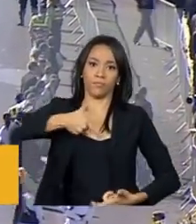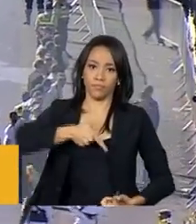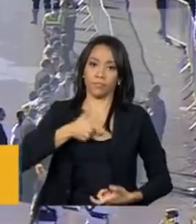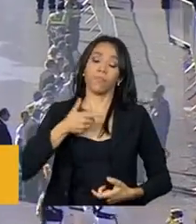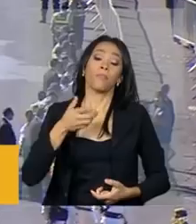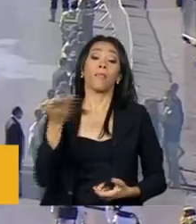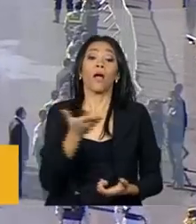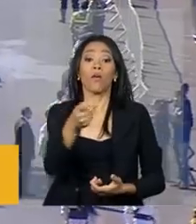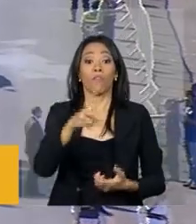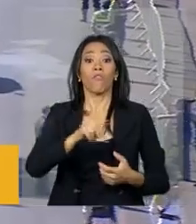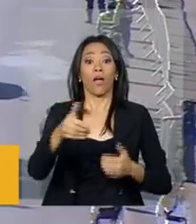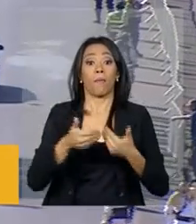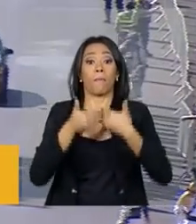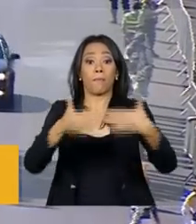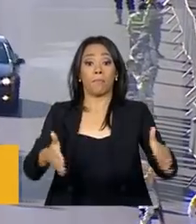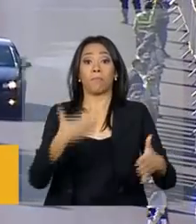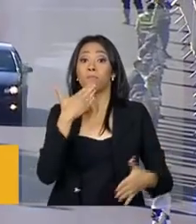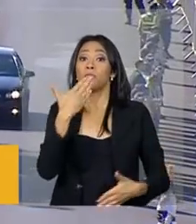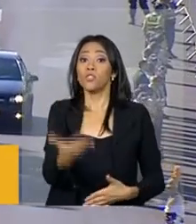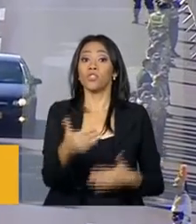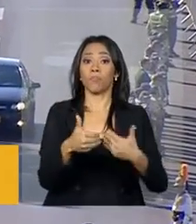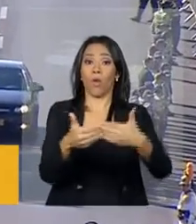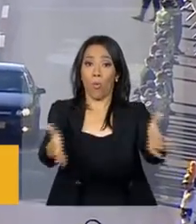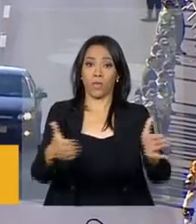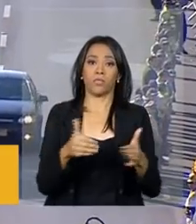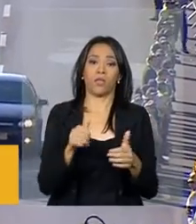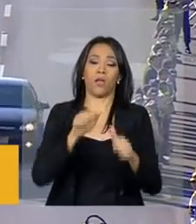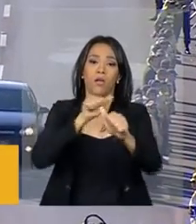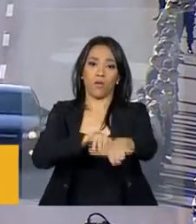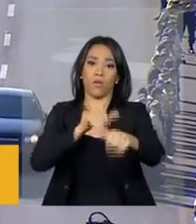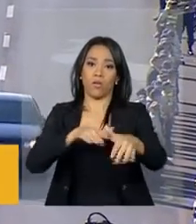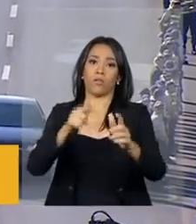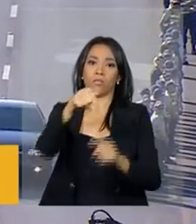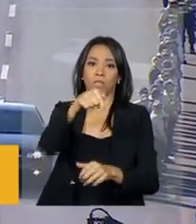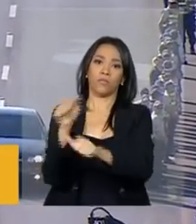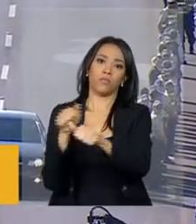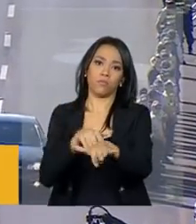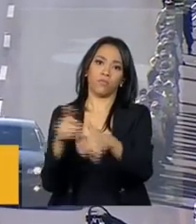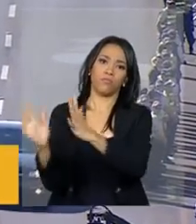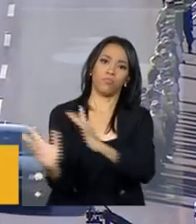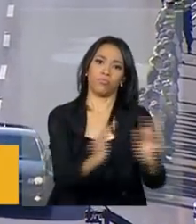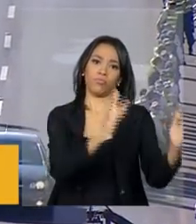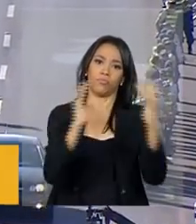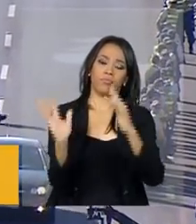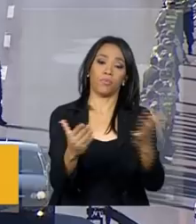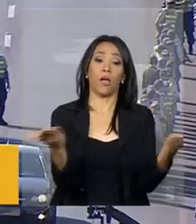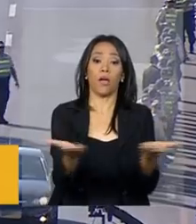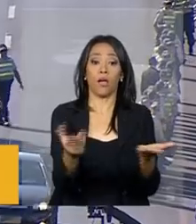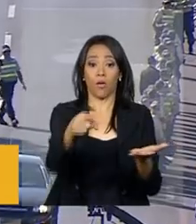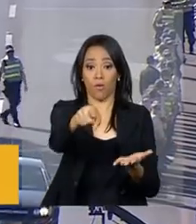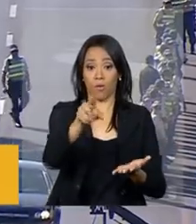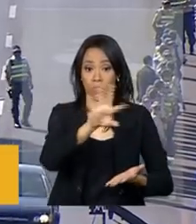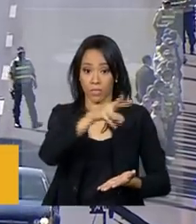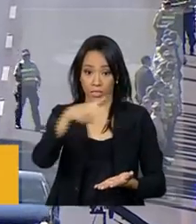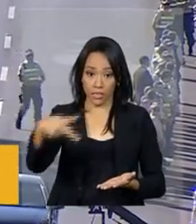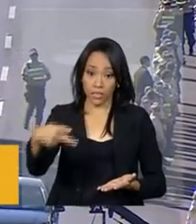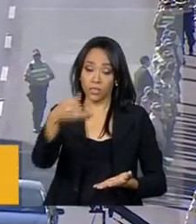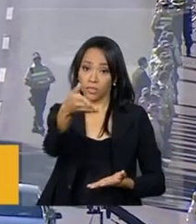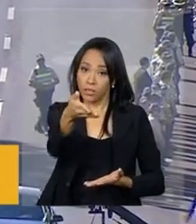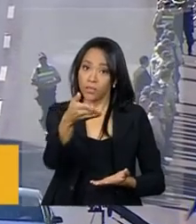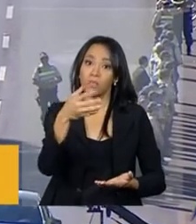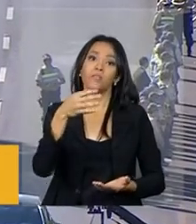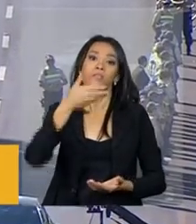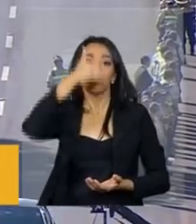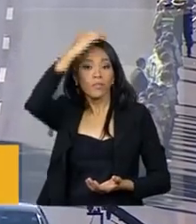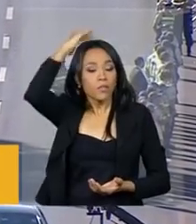dada a autorização para o início do desfile, né, Coronel? Isso, Muti? Agora o presidente desembarca, ele passa entre uma